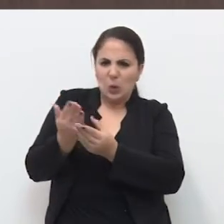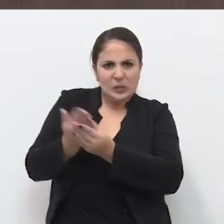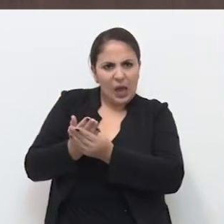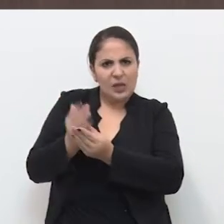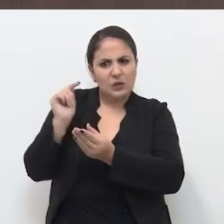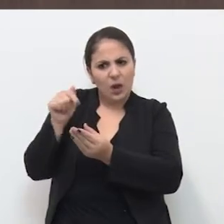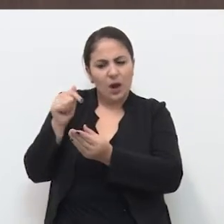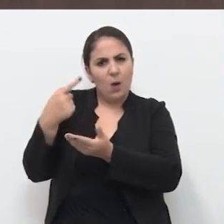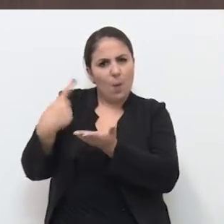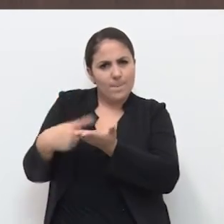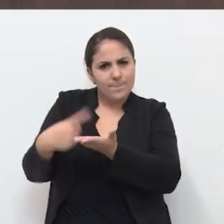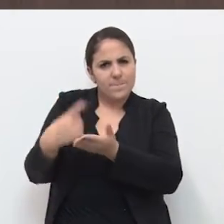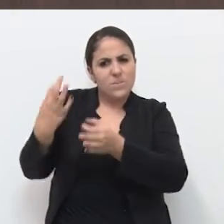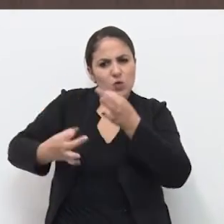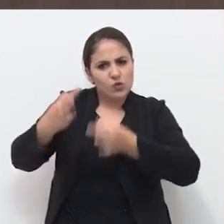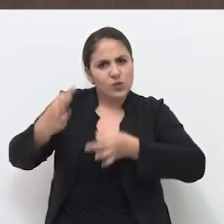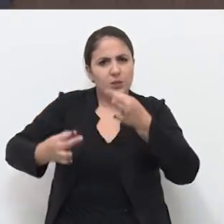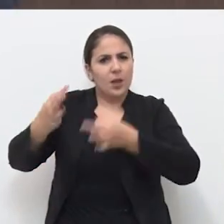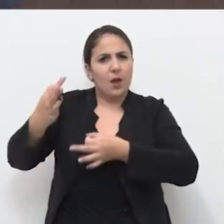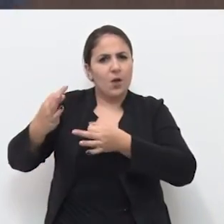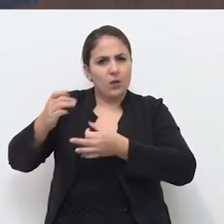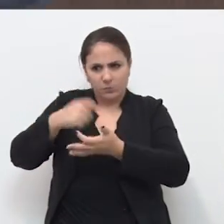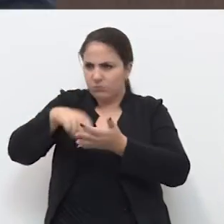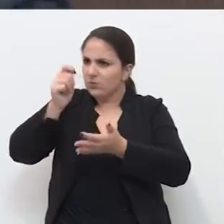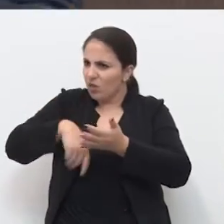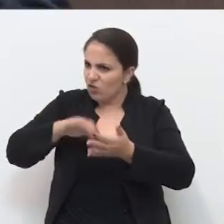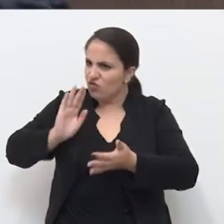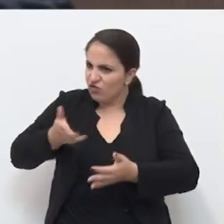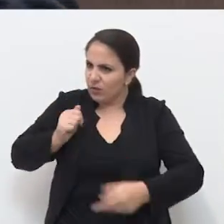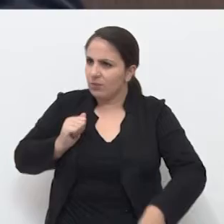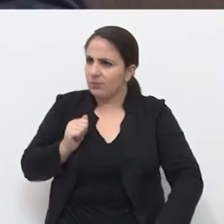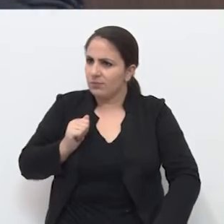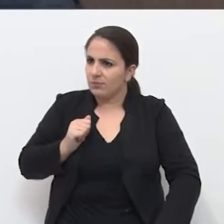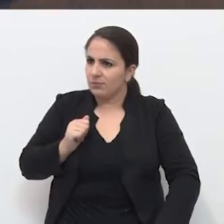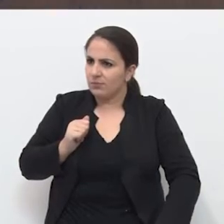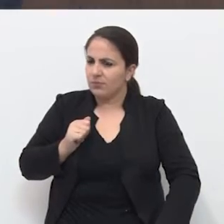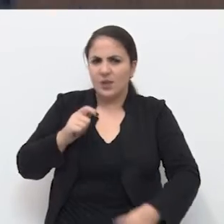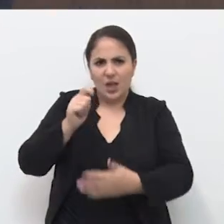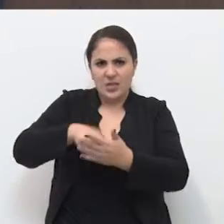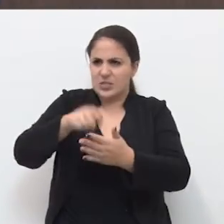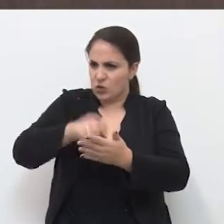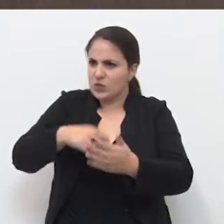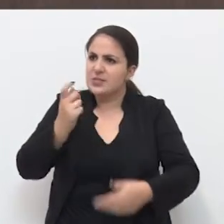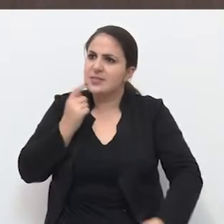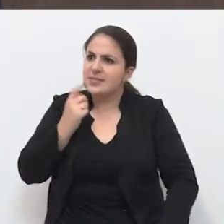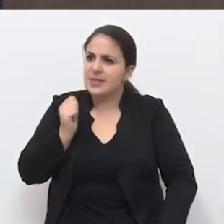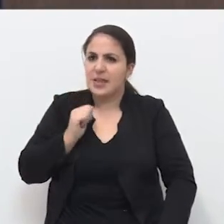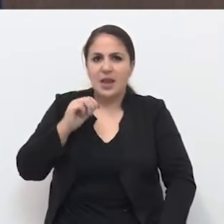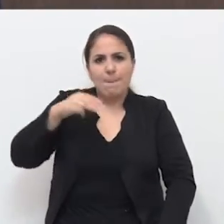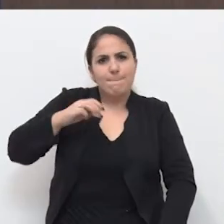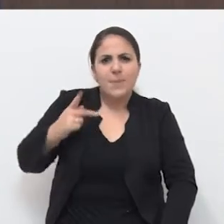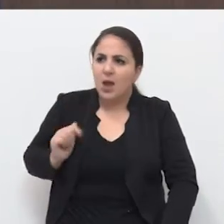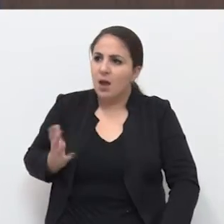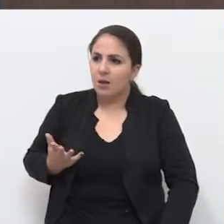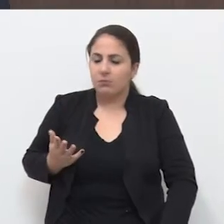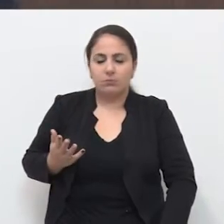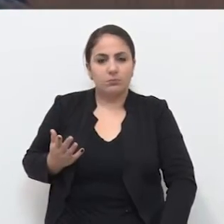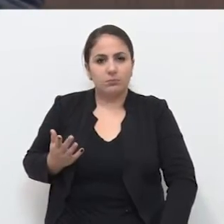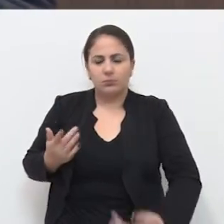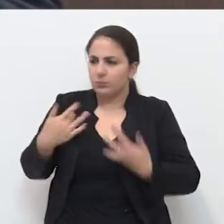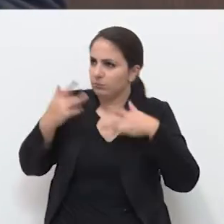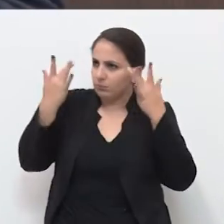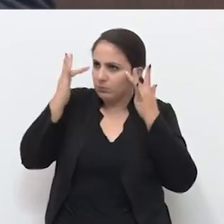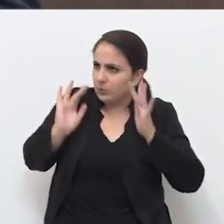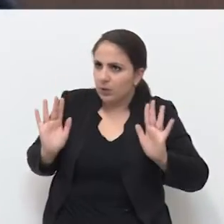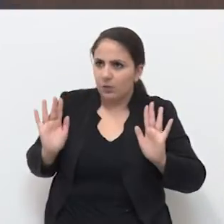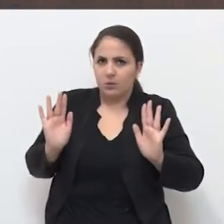lá, aquele acordo extrajudicial, então foi assinado? Mas ele assinou sexta-feira, está no MP? Eu também